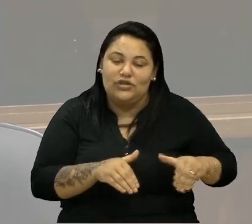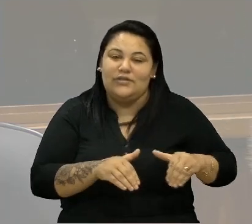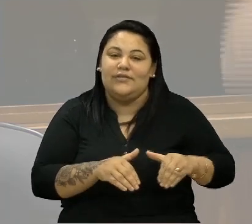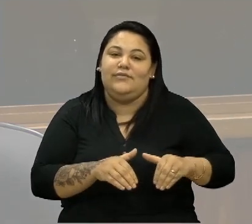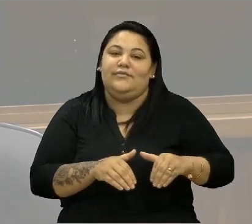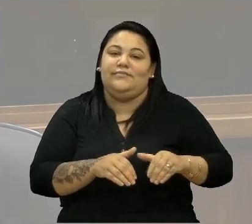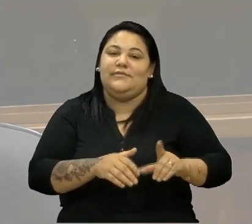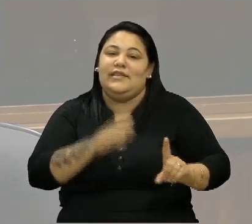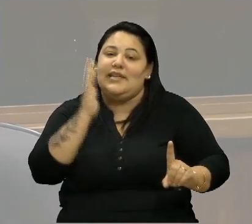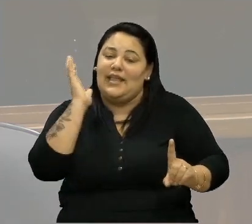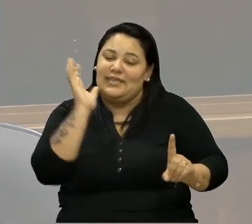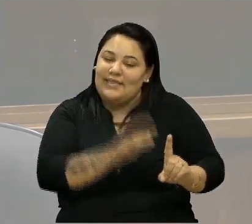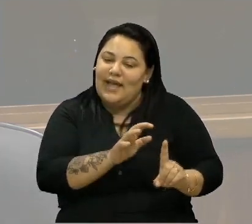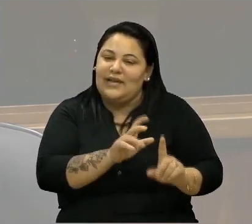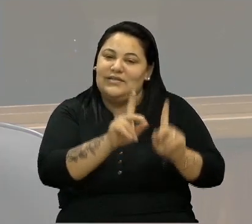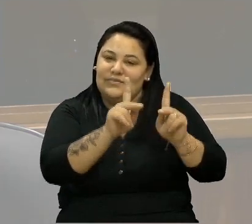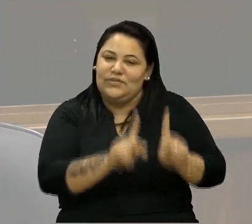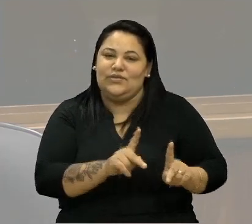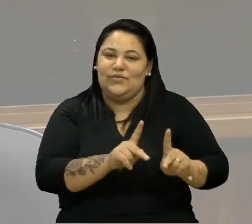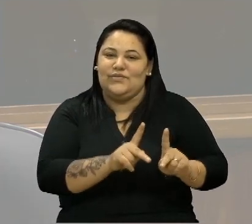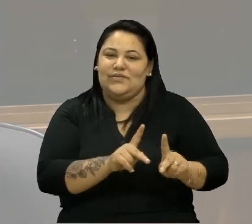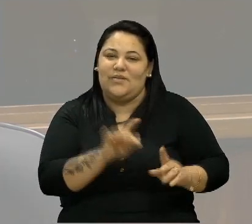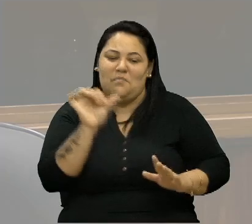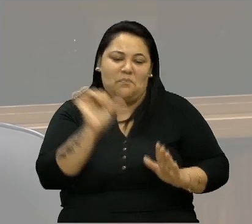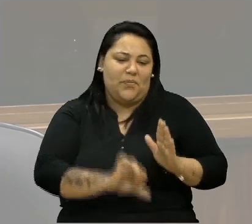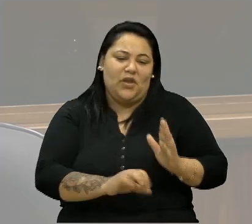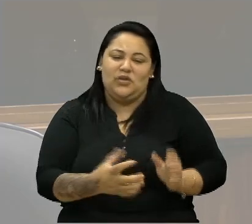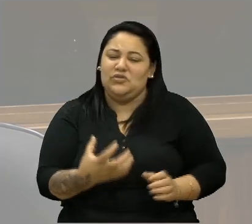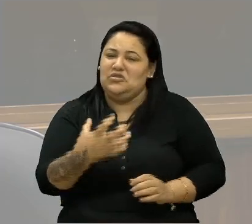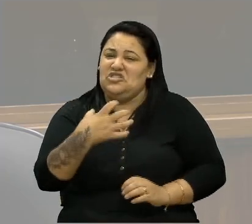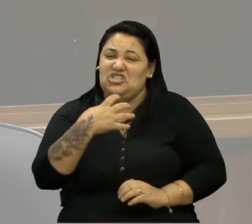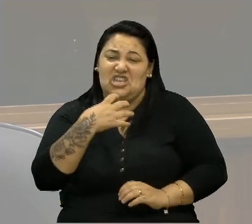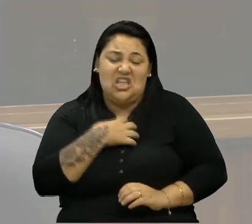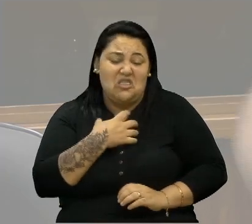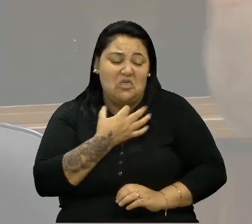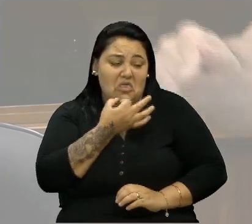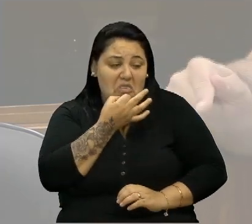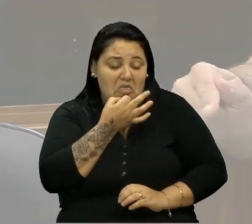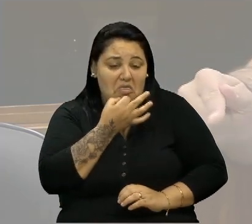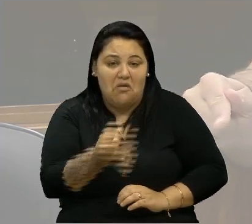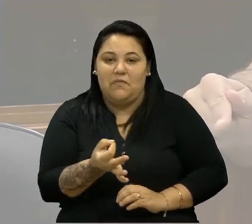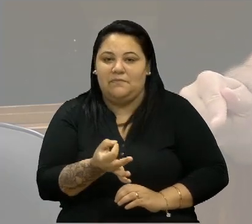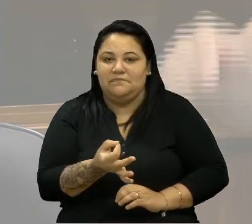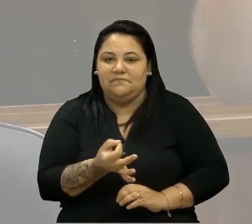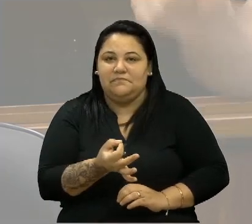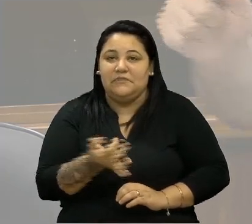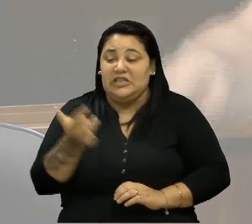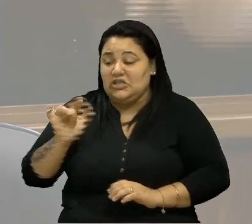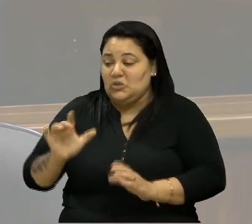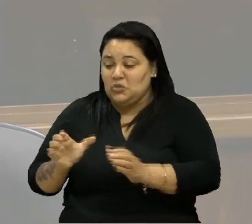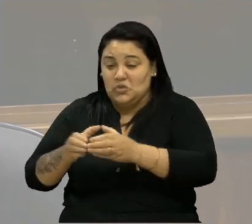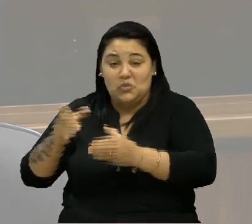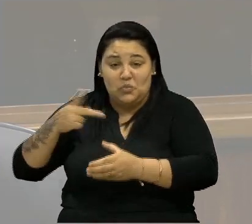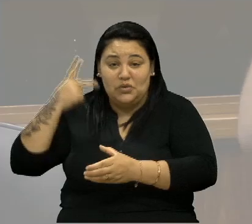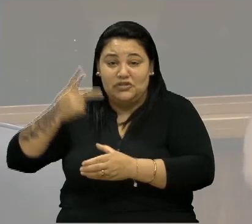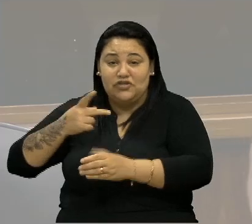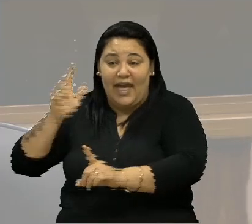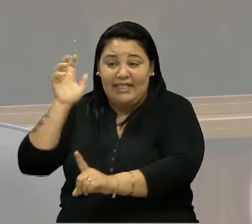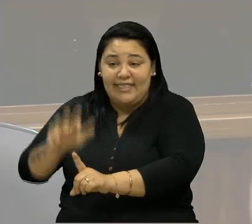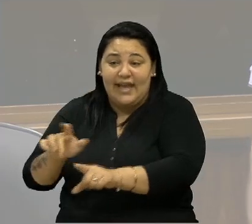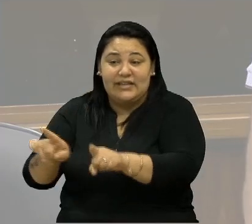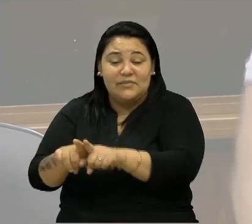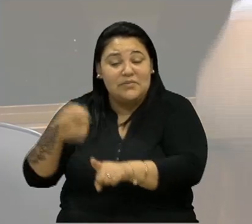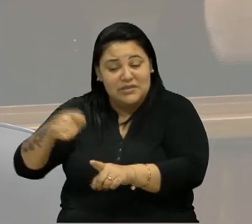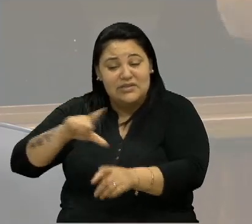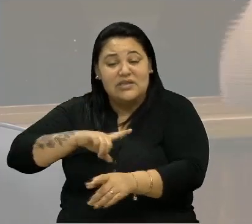as pessoas da forma mais vil e baixa possível. E se outro grupo político ataca, tem que ser